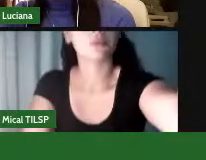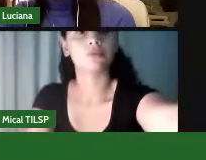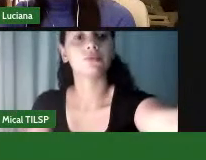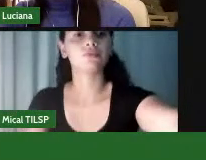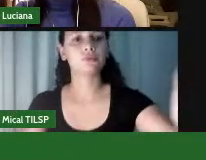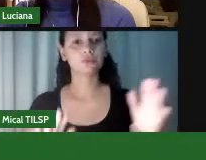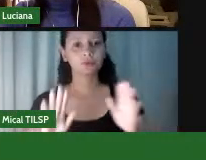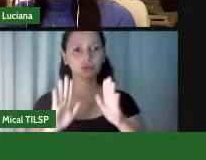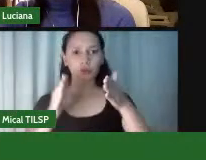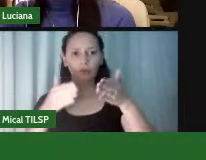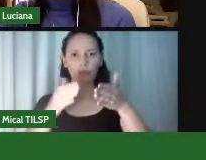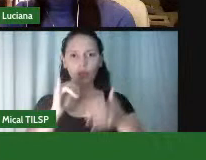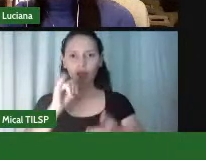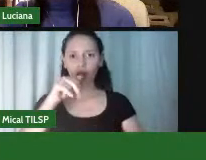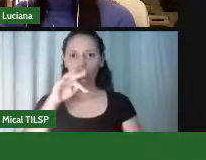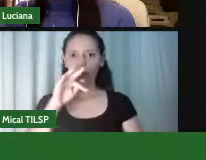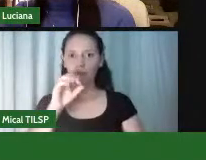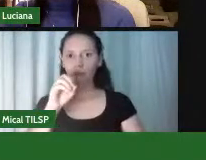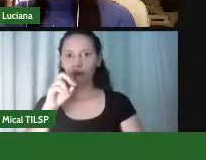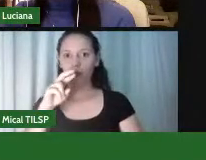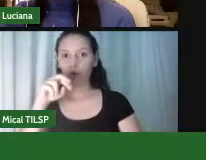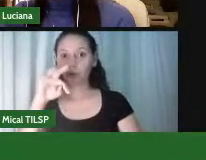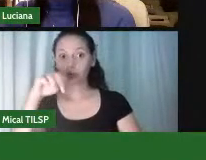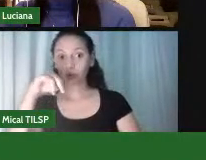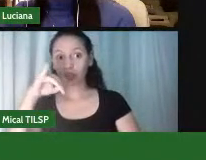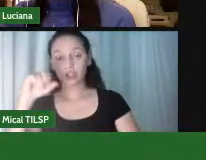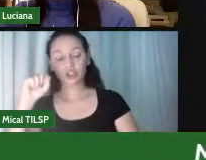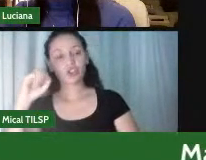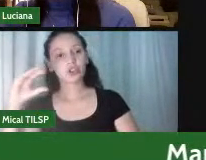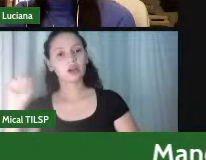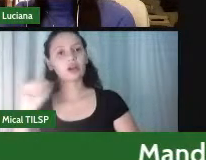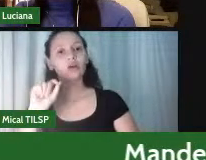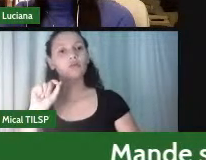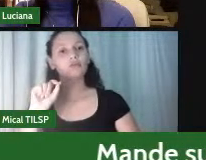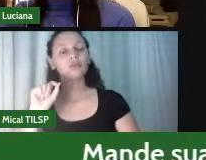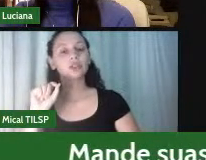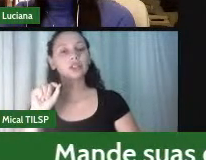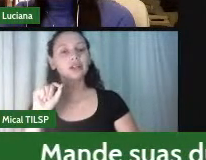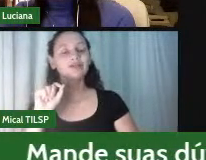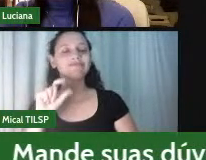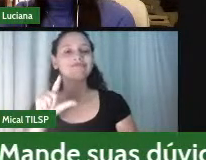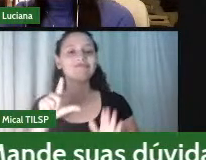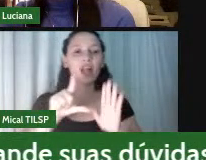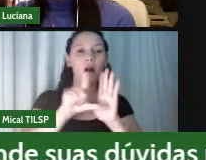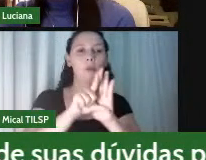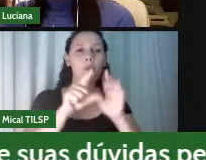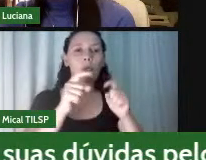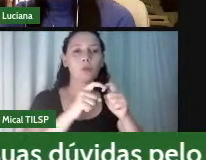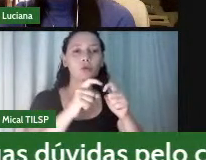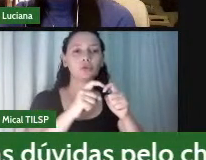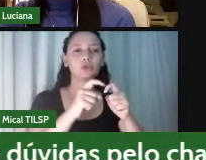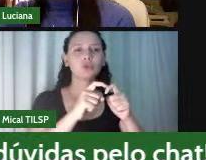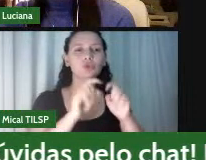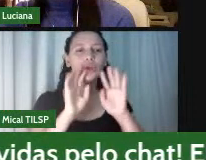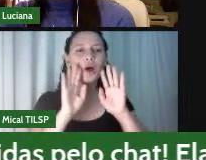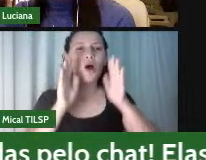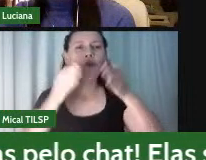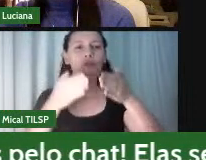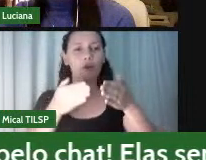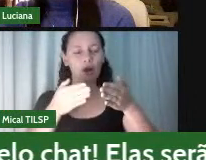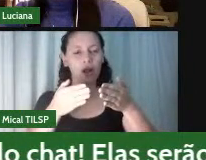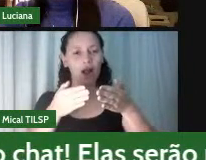porque infortunística é uma área ali da medicina legal que estuda os acidentes e doenças do trabalho. E se isso afetar